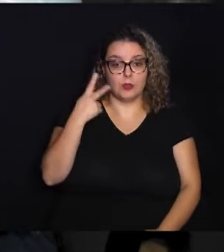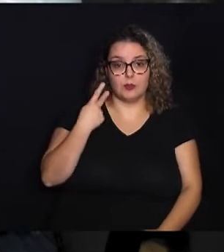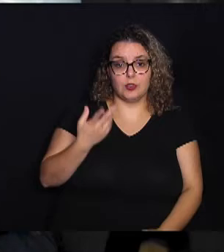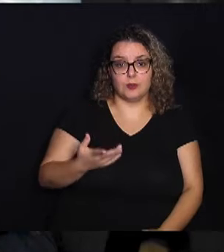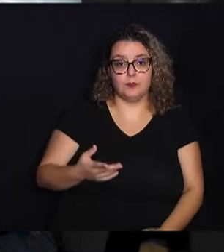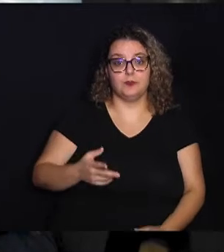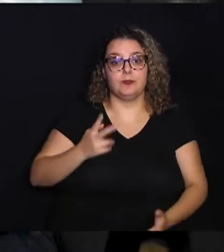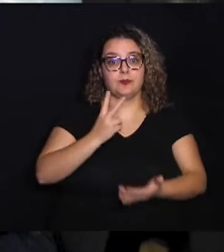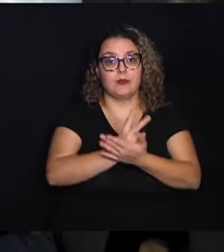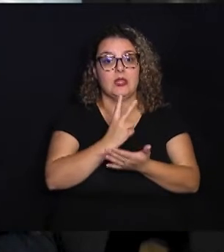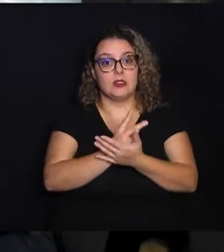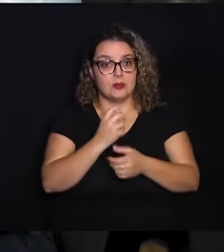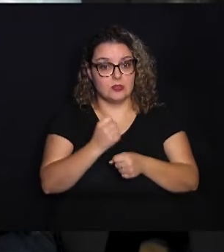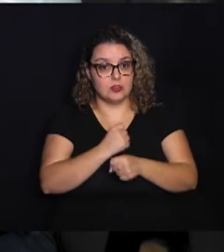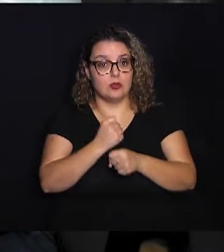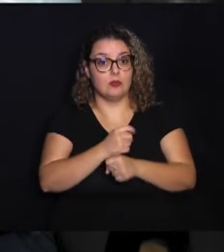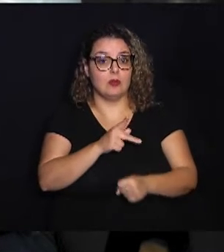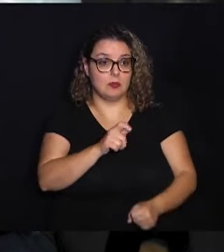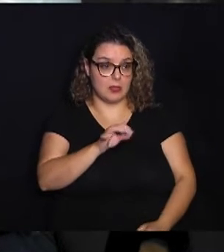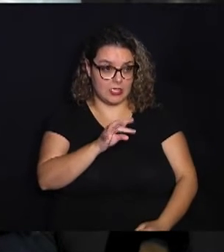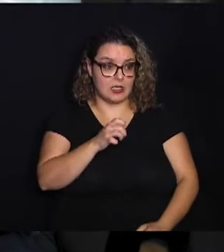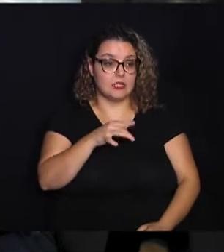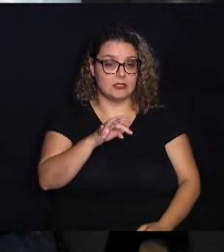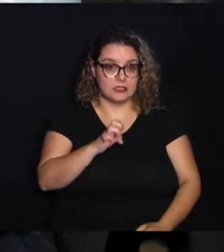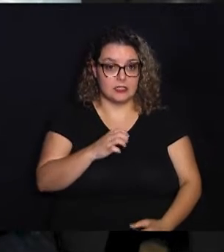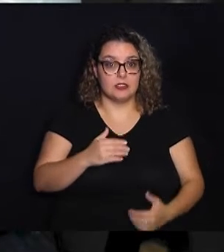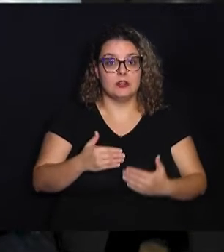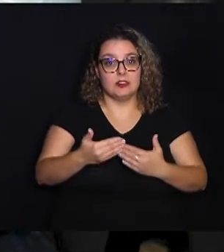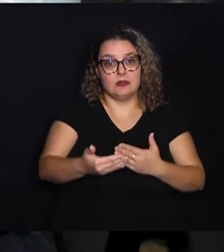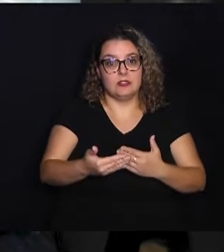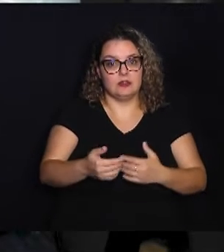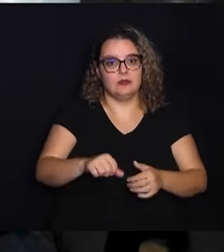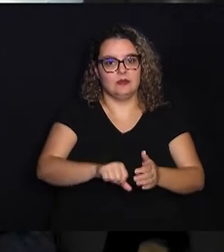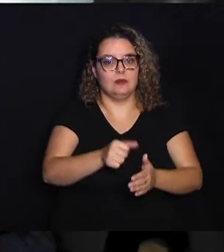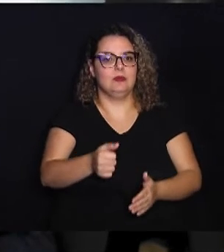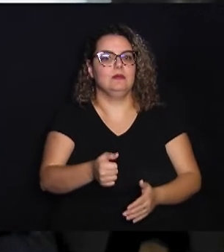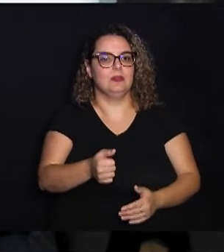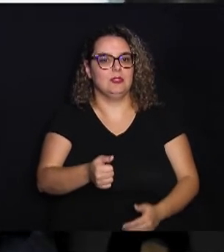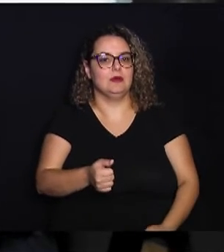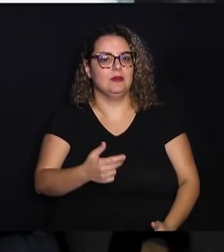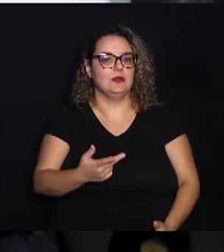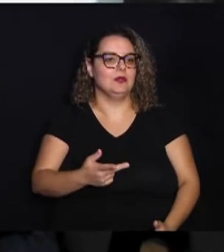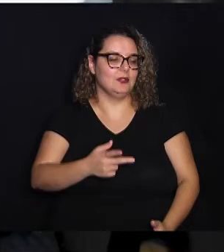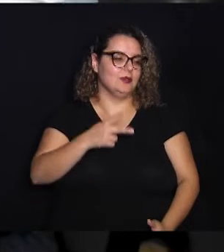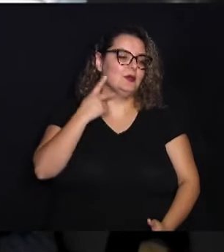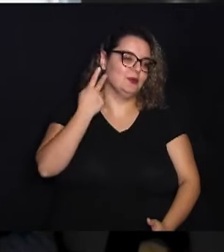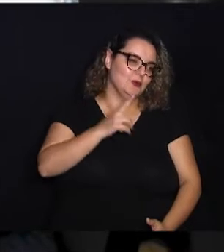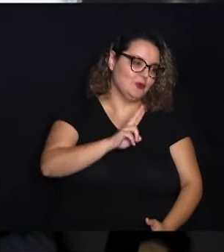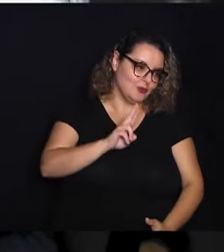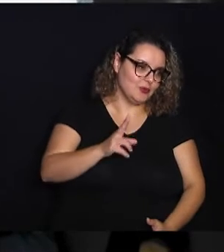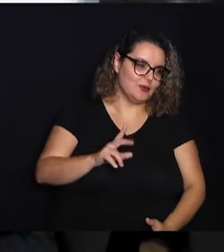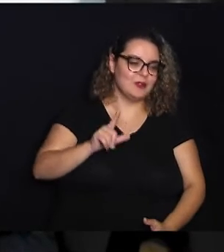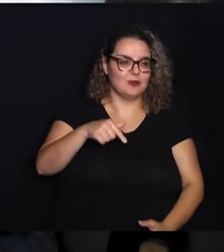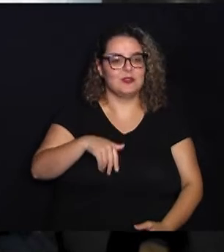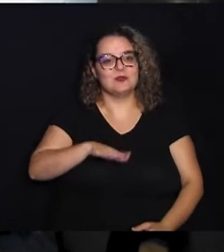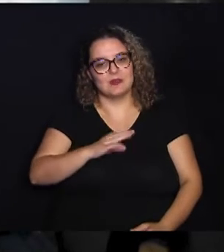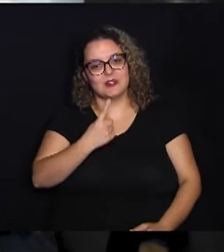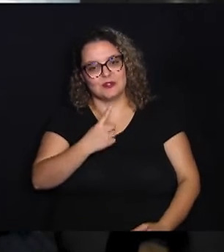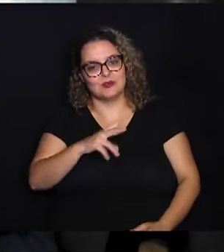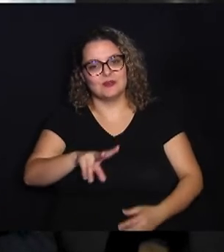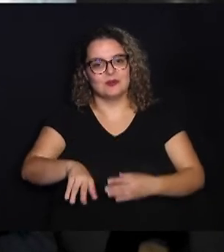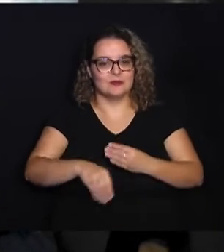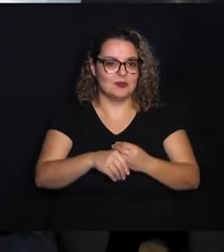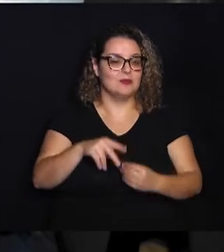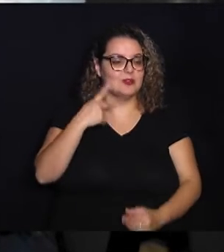anos sempre com uma patente à frente do primeiro nome, e depois ainda recebeu mais um, que é o de vereador. Exatamente. Então, acho que é esse período,